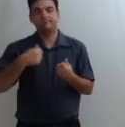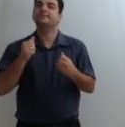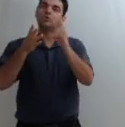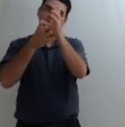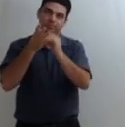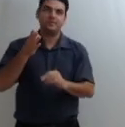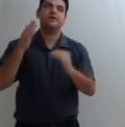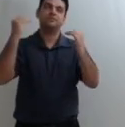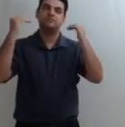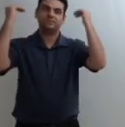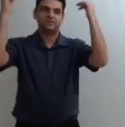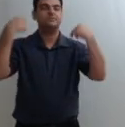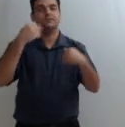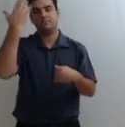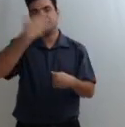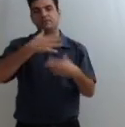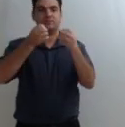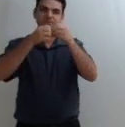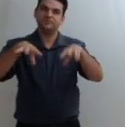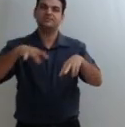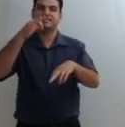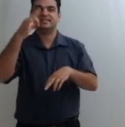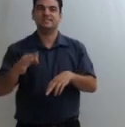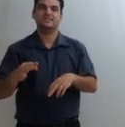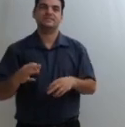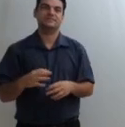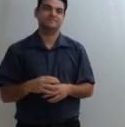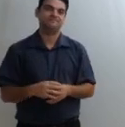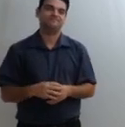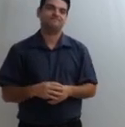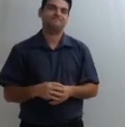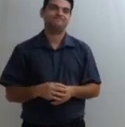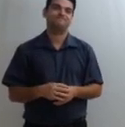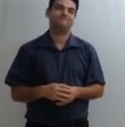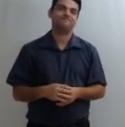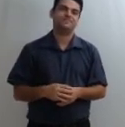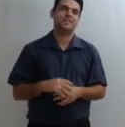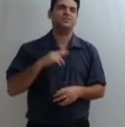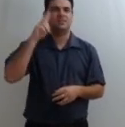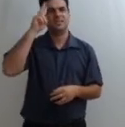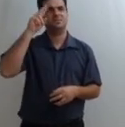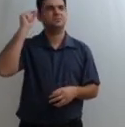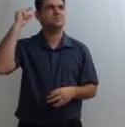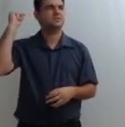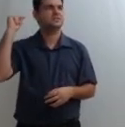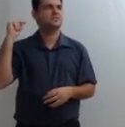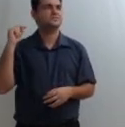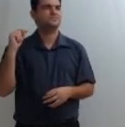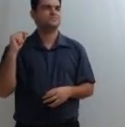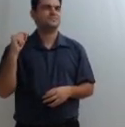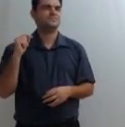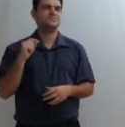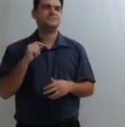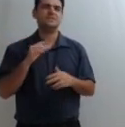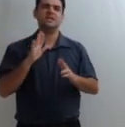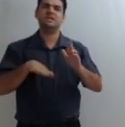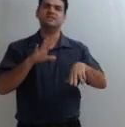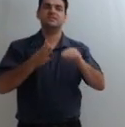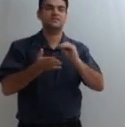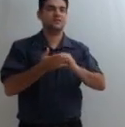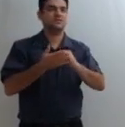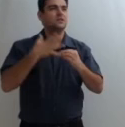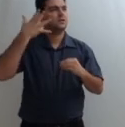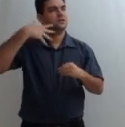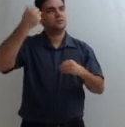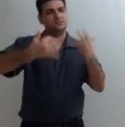demonstração de prejuízo concreto. Eu lembro, por exemplo, de precedentes em que dissemos que a falta da sustentação oral,